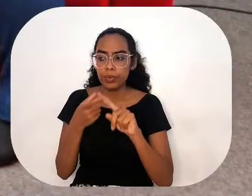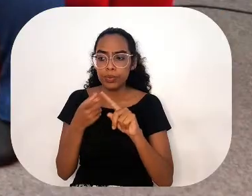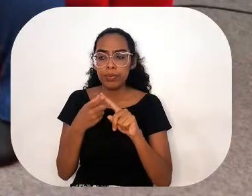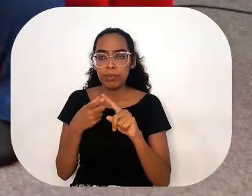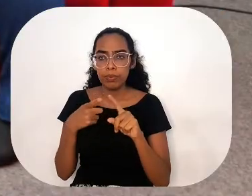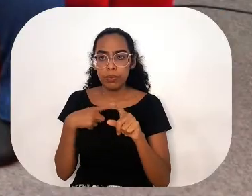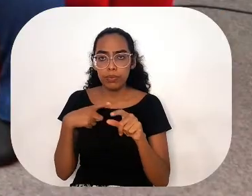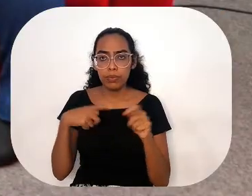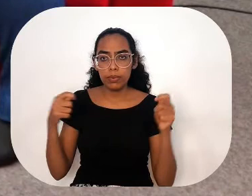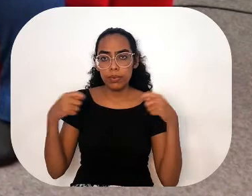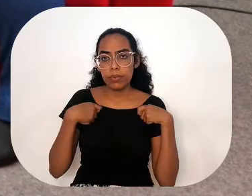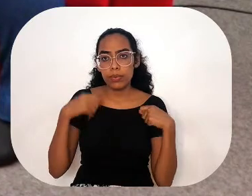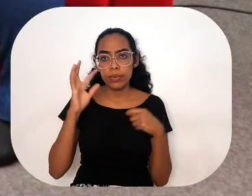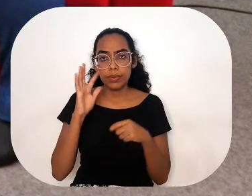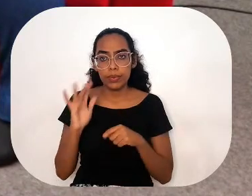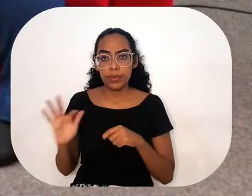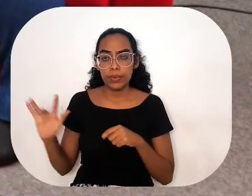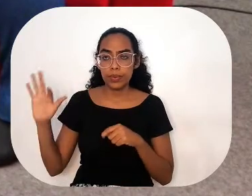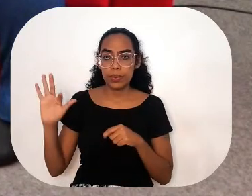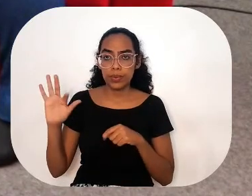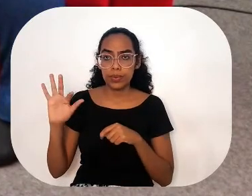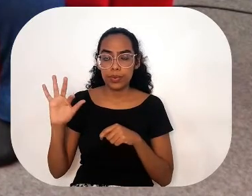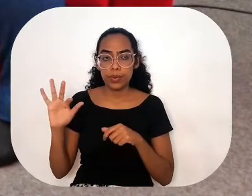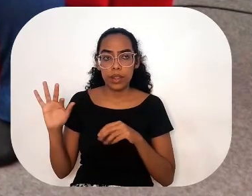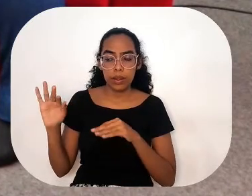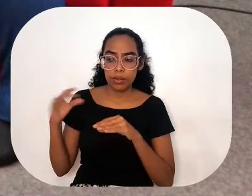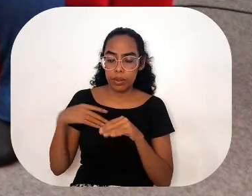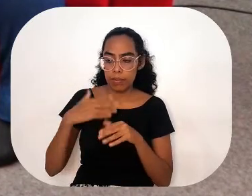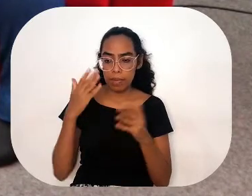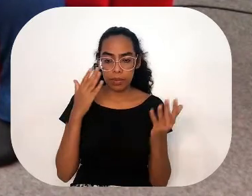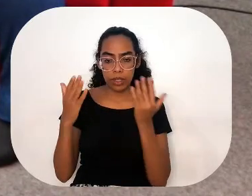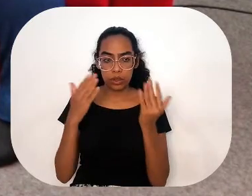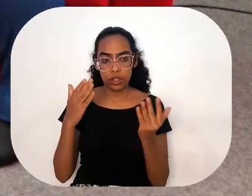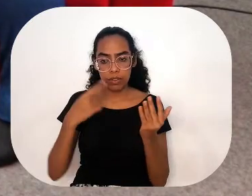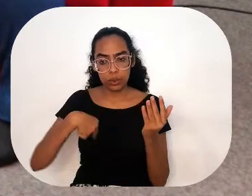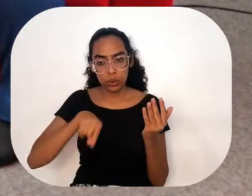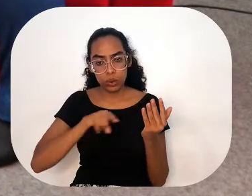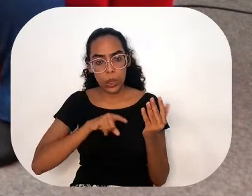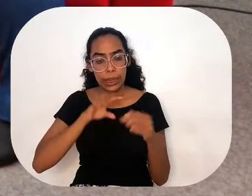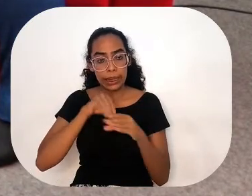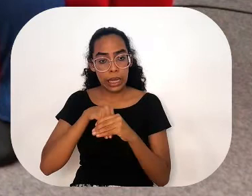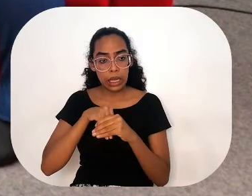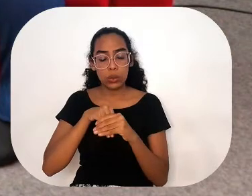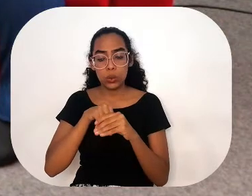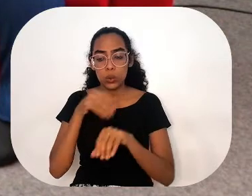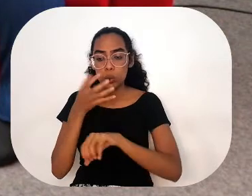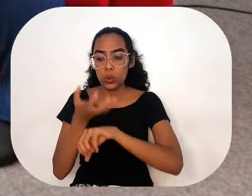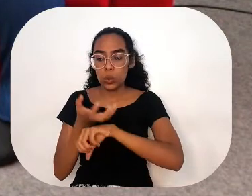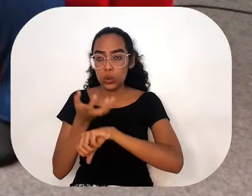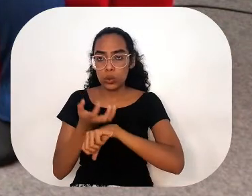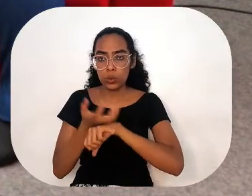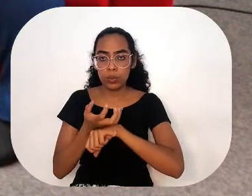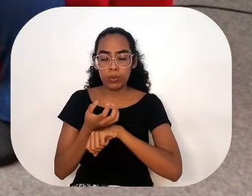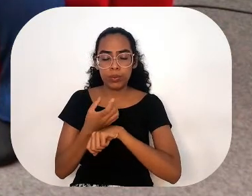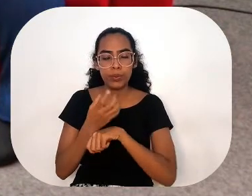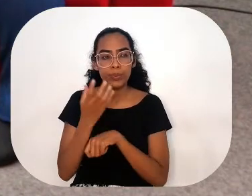partir também da tentativa de contribuir certo numa perspectiva Nossa numa perspectiva no nosso estado